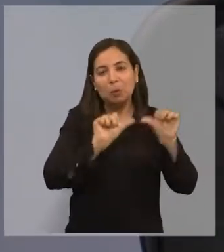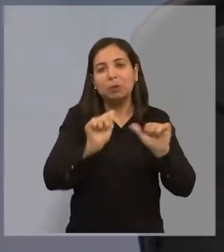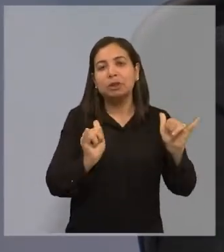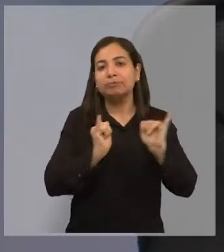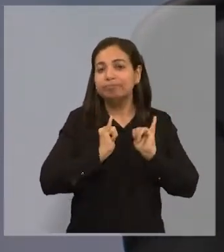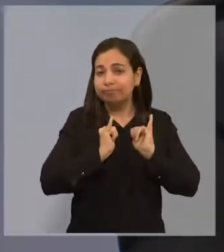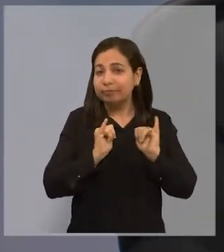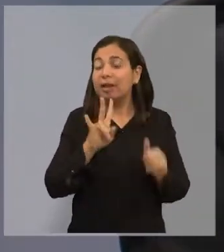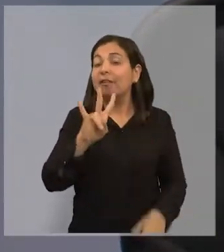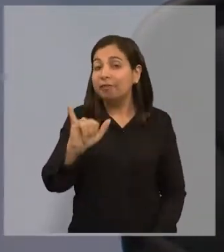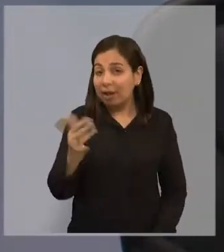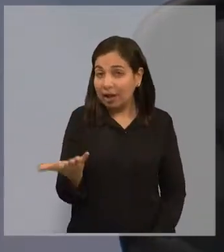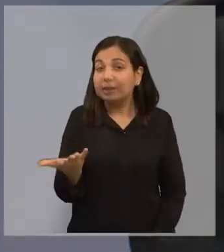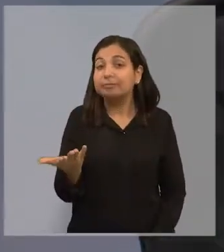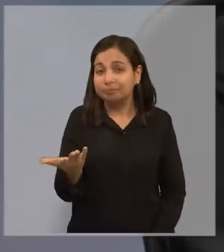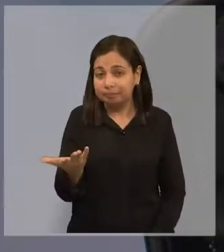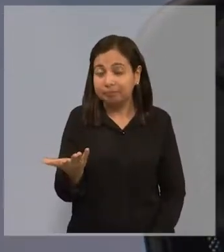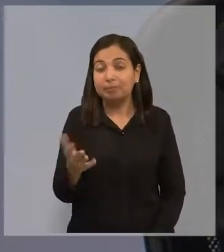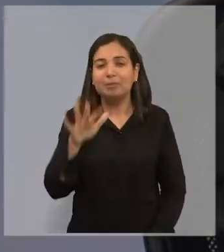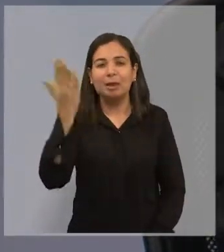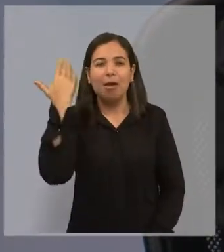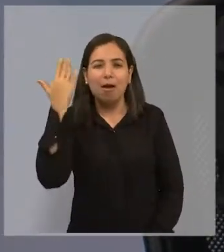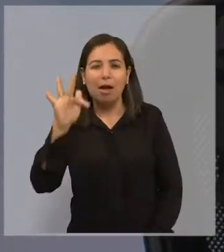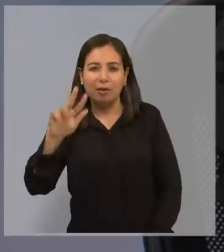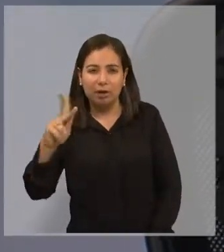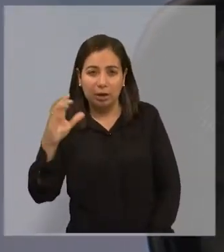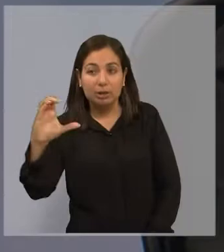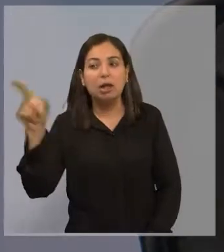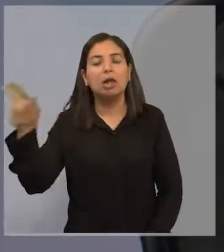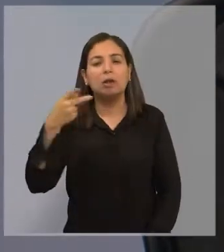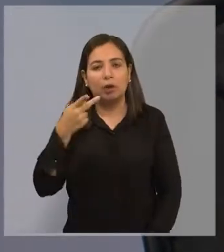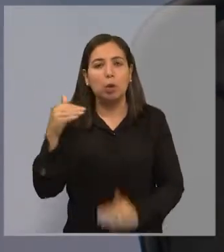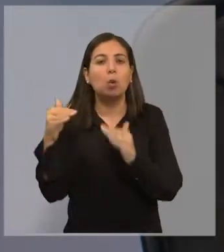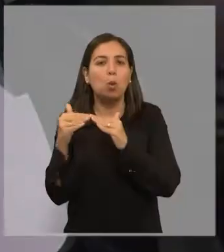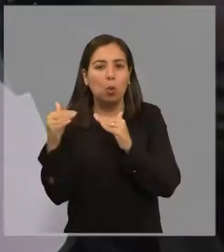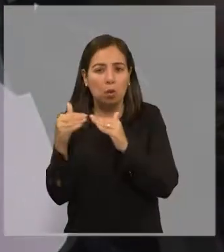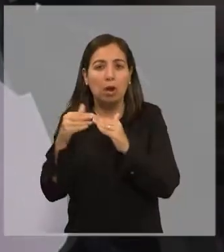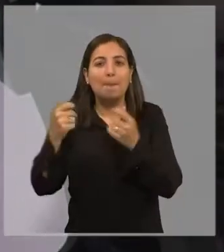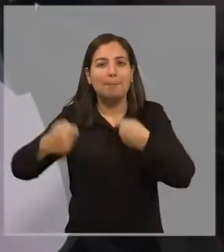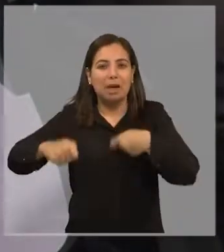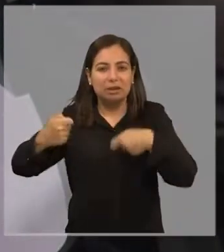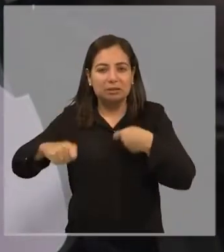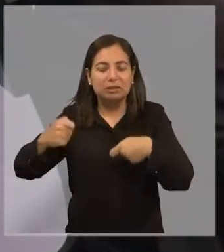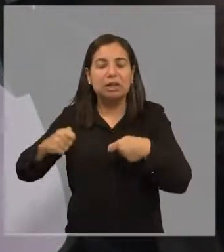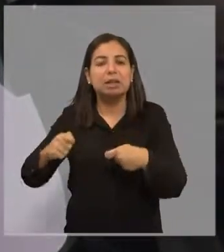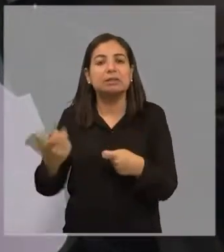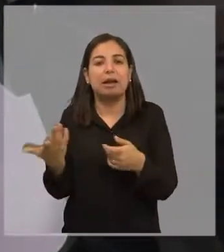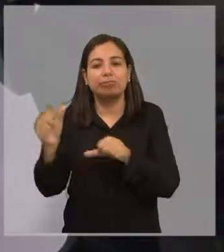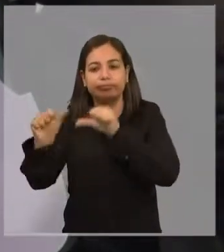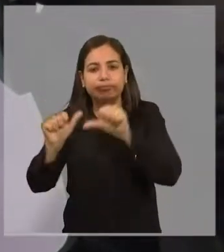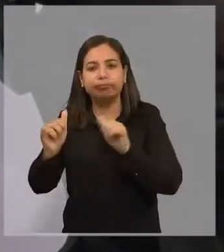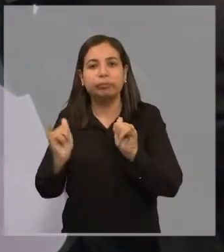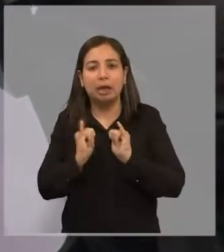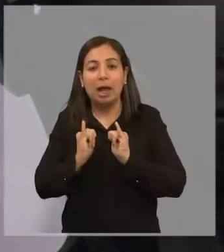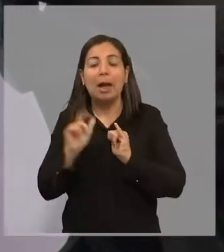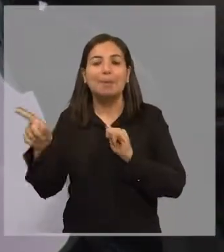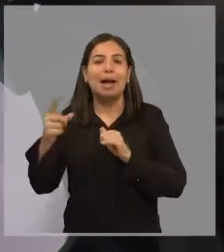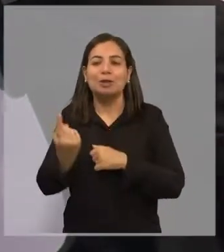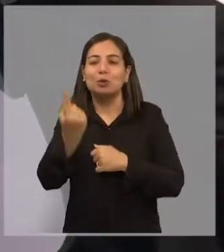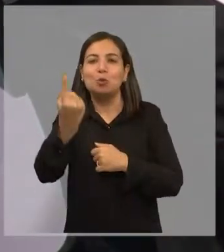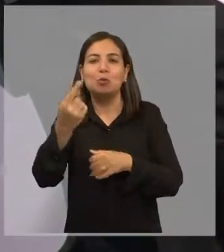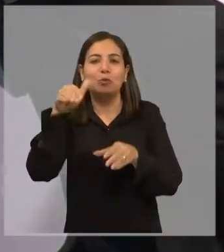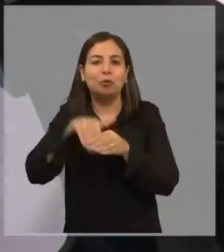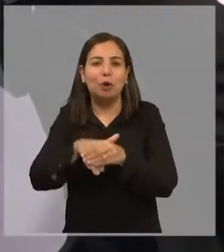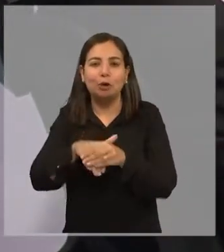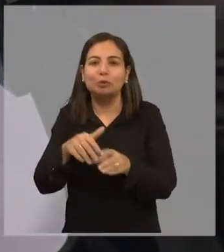da nossa imaturidade política. Fernando Henrique Cardoso era a favor da reforma da Previdência, não conseguiu por um voto. Lula era a favor da reforma